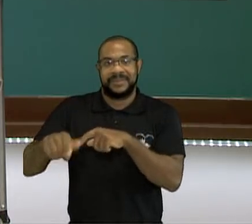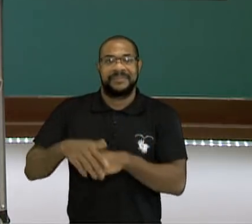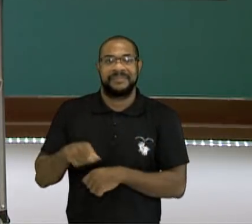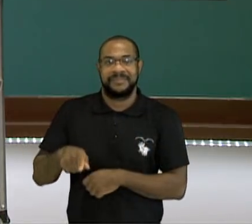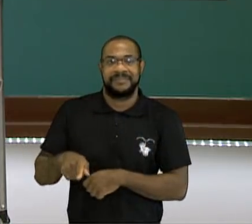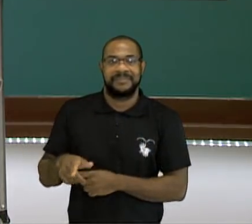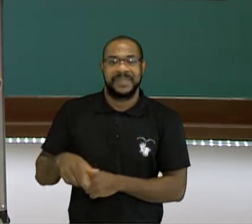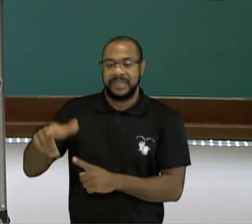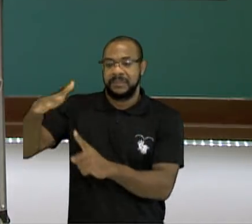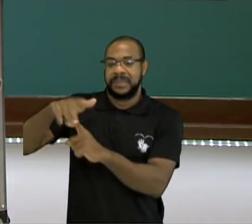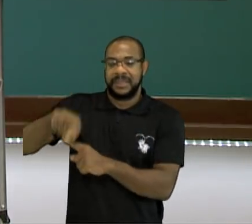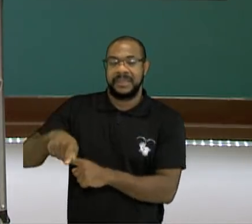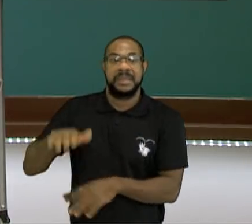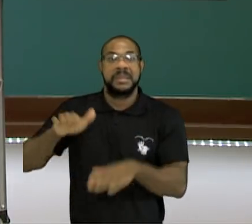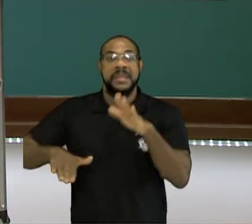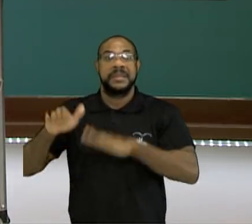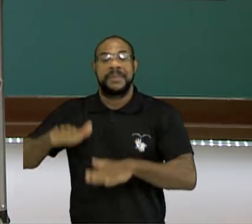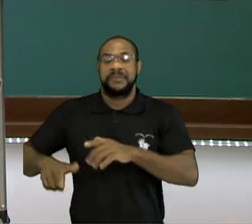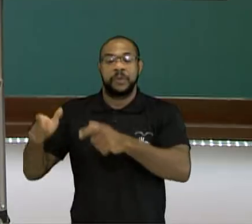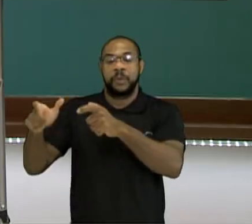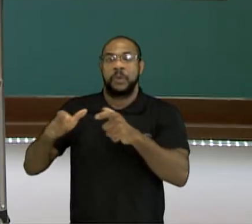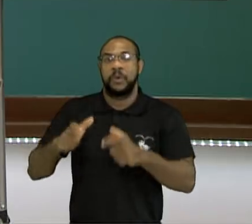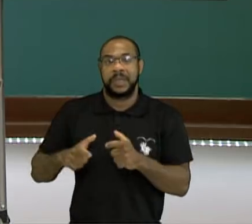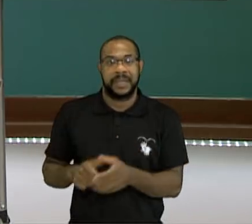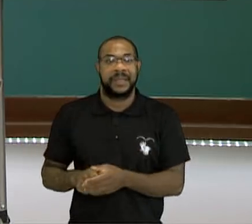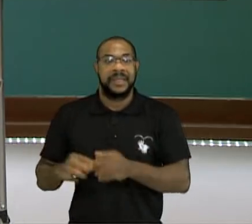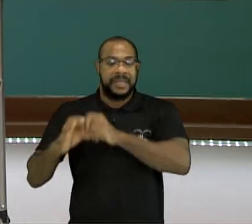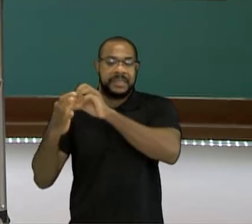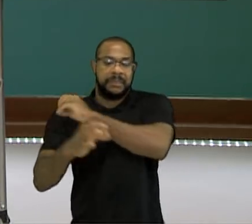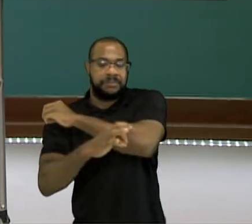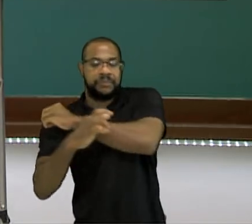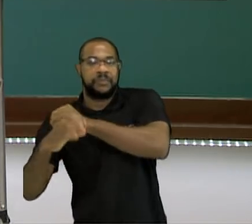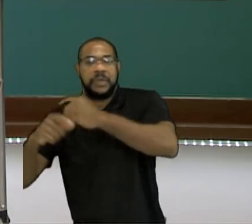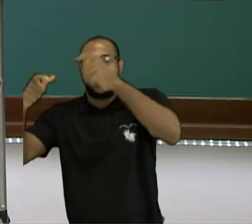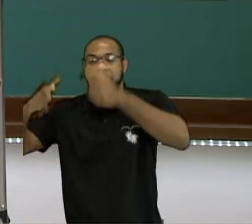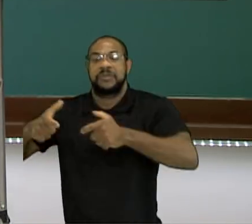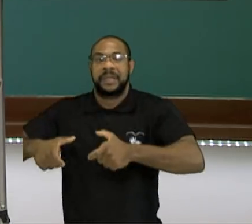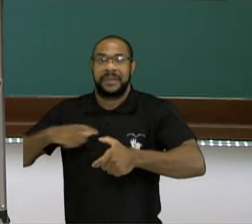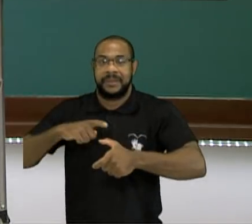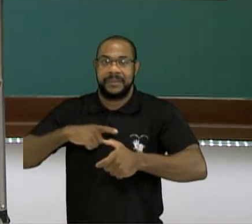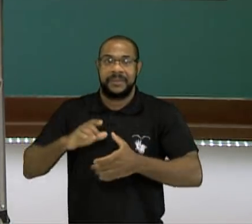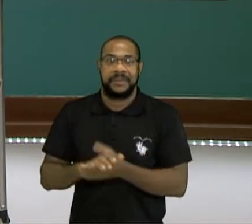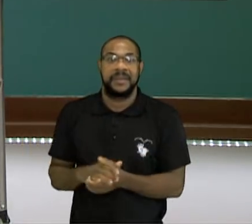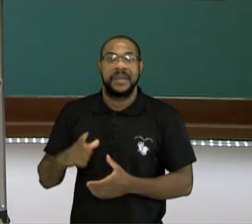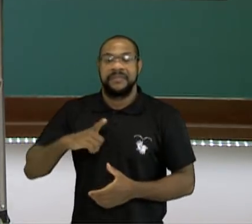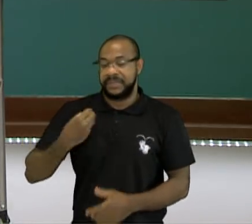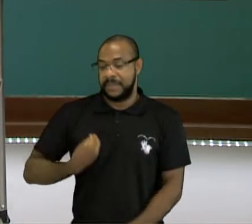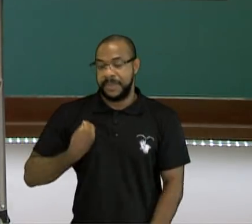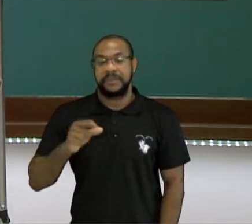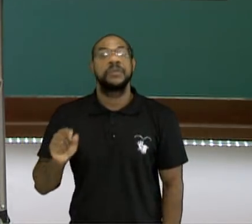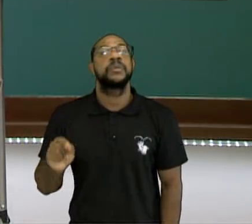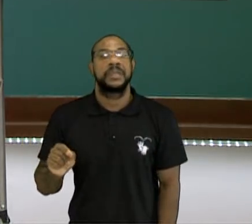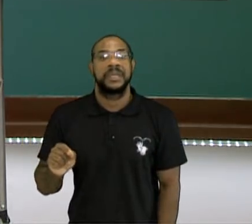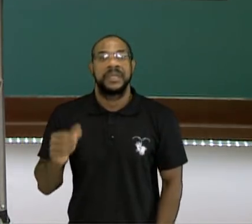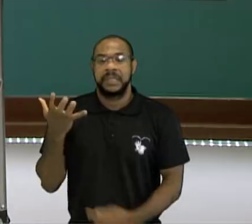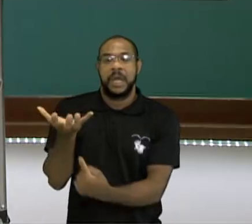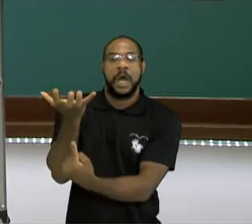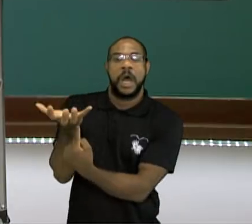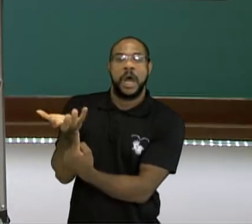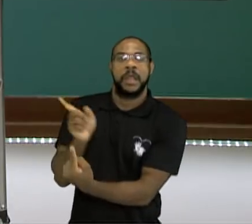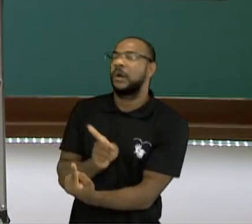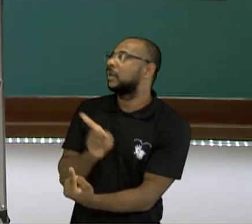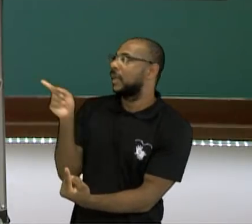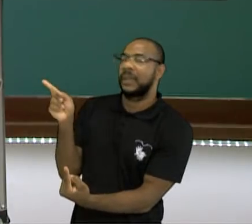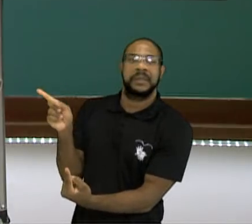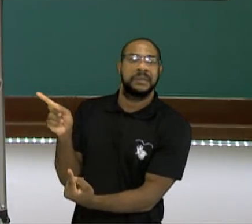quê? Da localização geográfica, da latitude onde ela está. Ela vai ter a presença ali da araucária que não vai